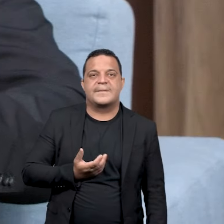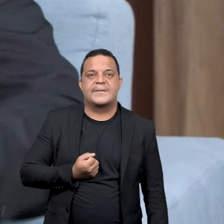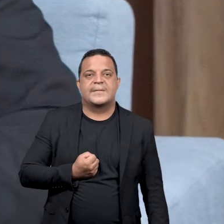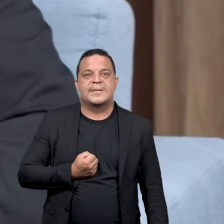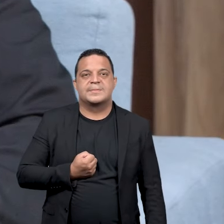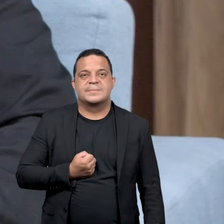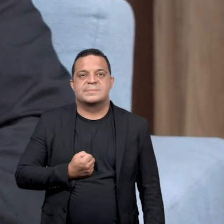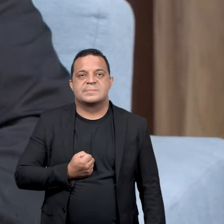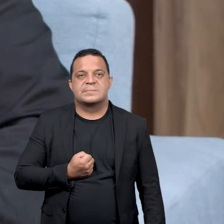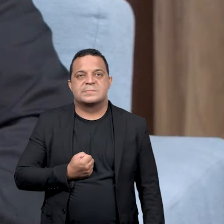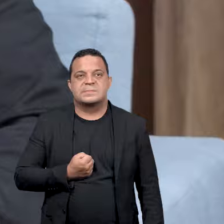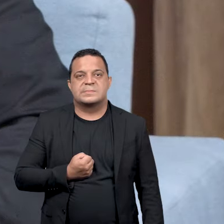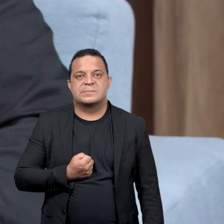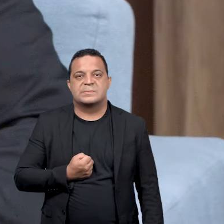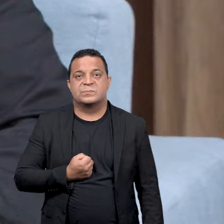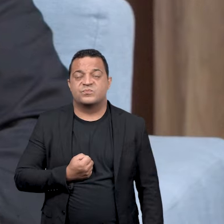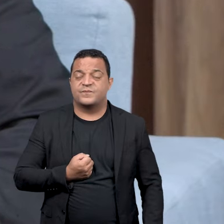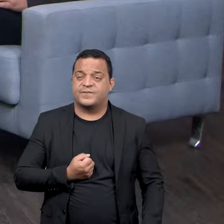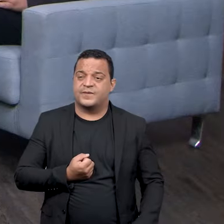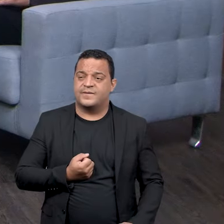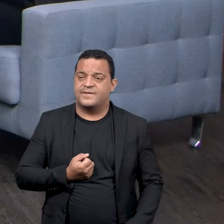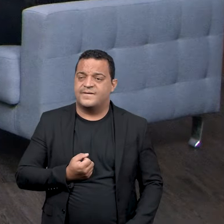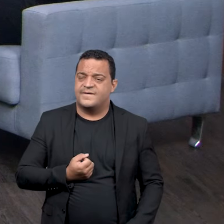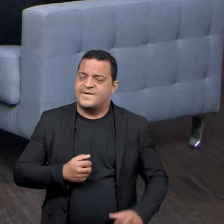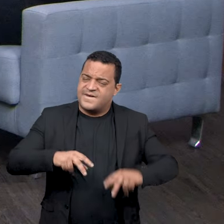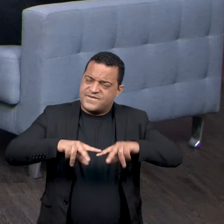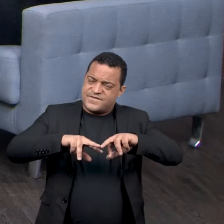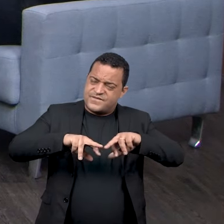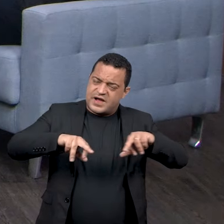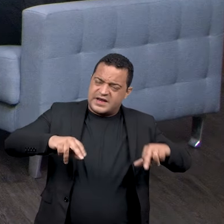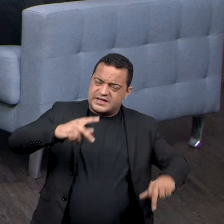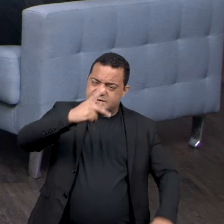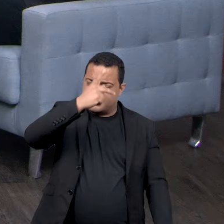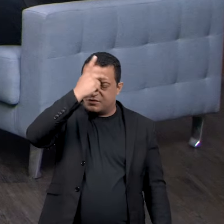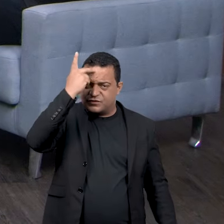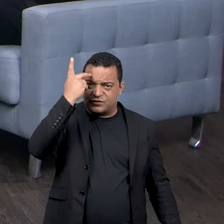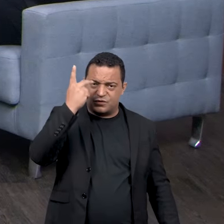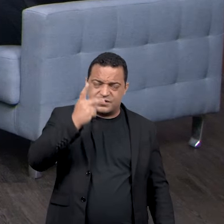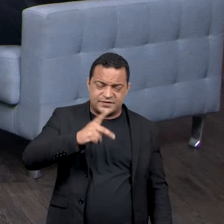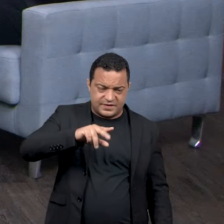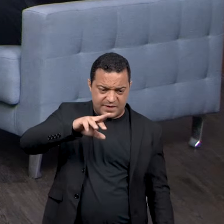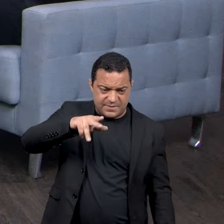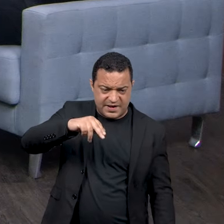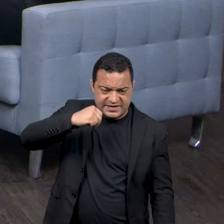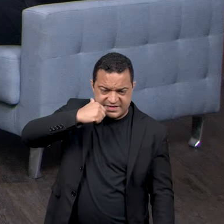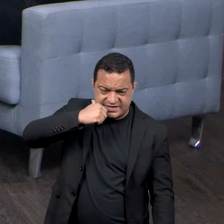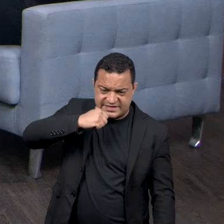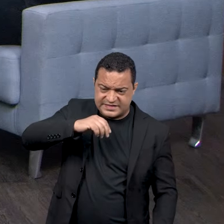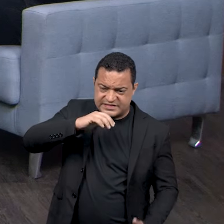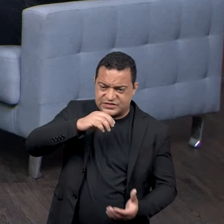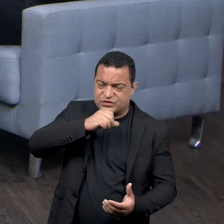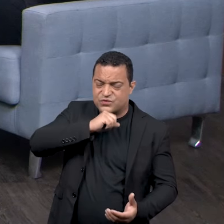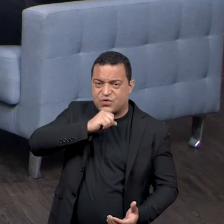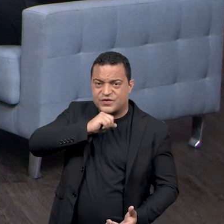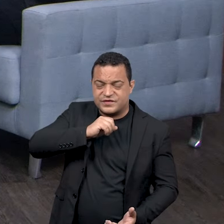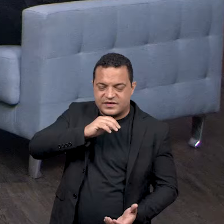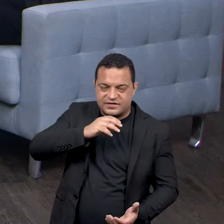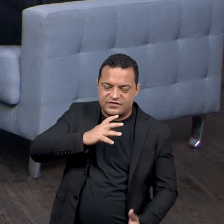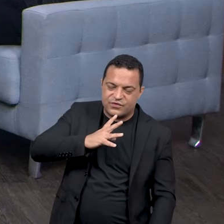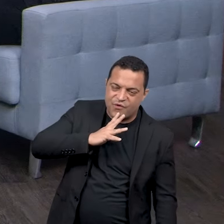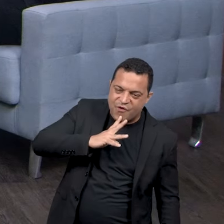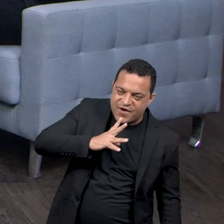ano 2025 para a irmã Solange. Quantas Solanges nós temos na obra de Deus,